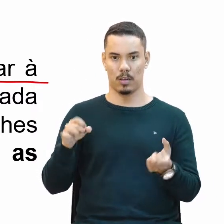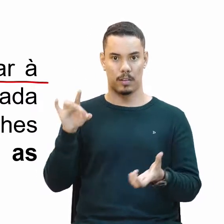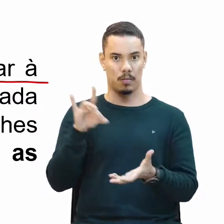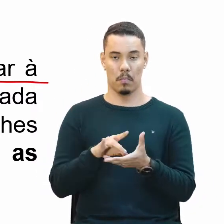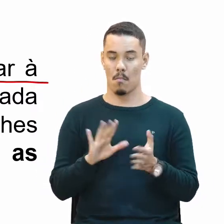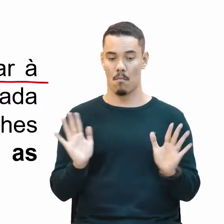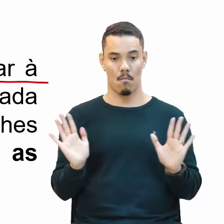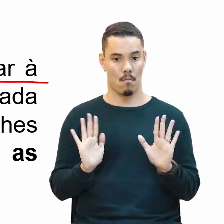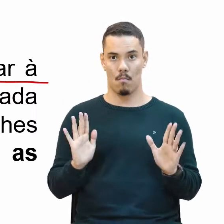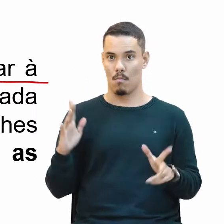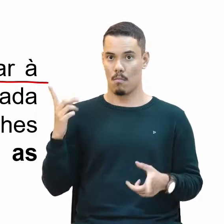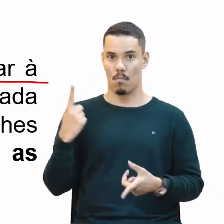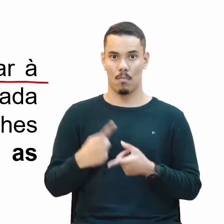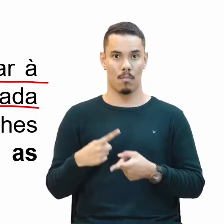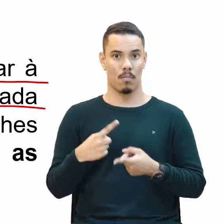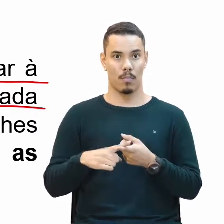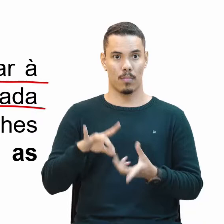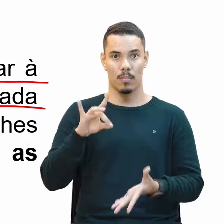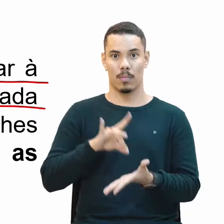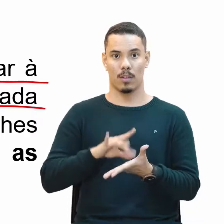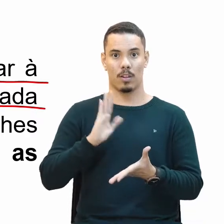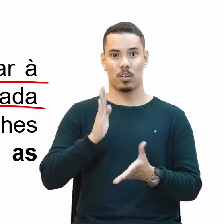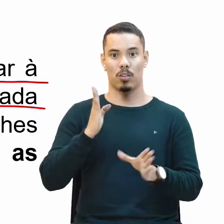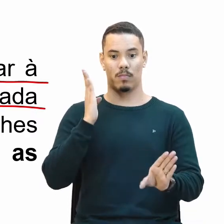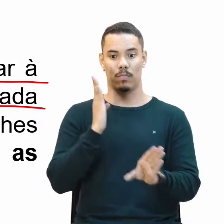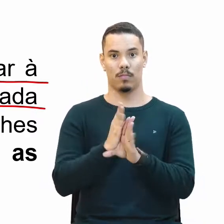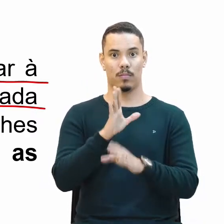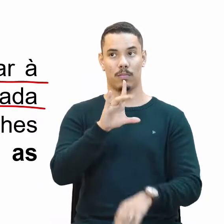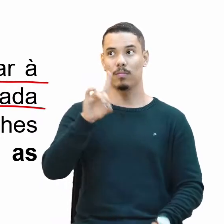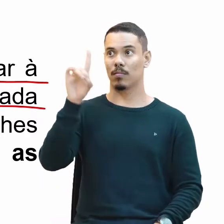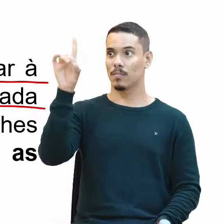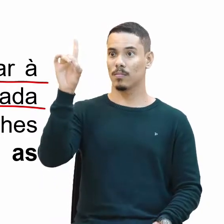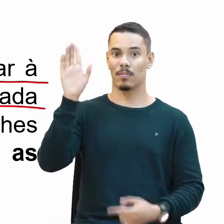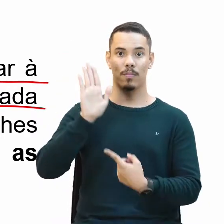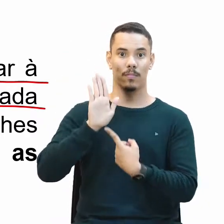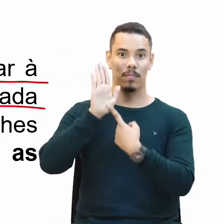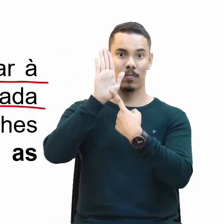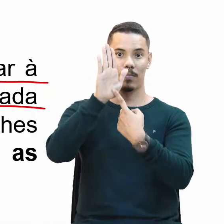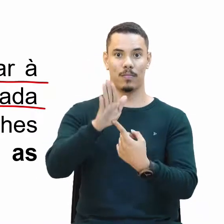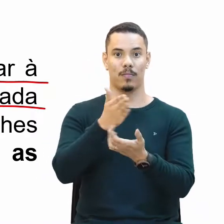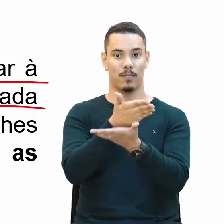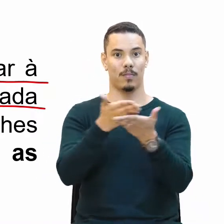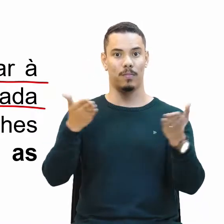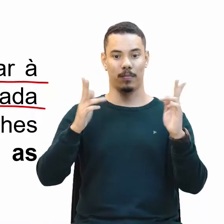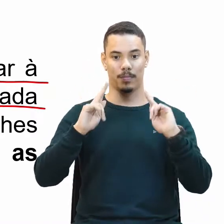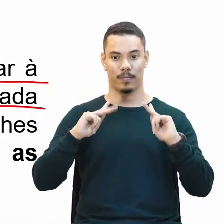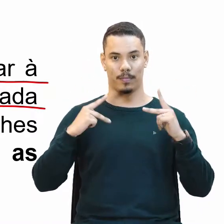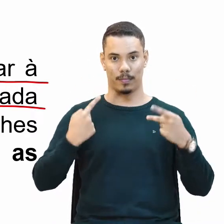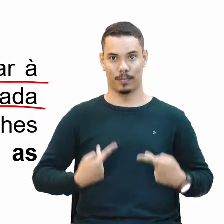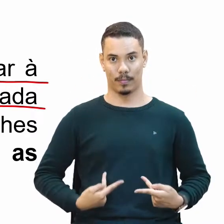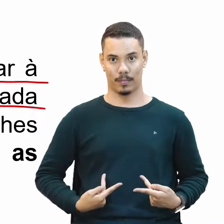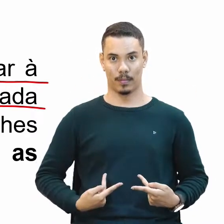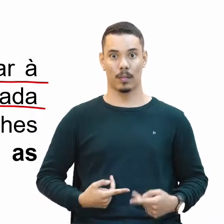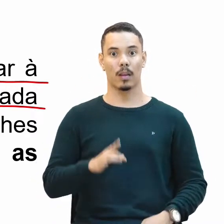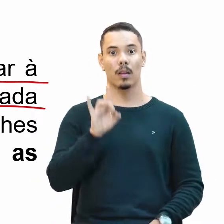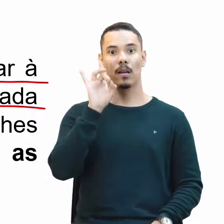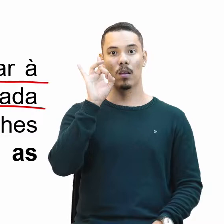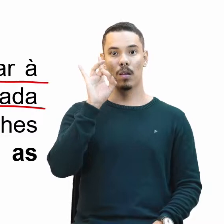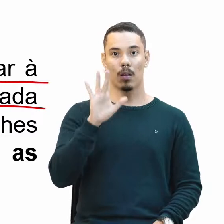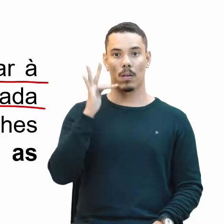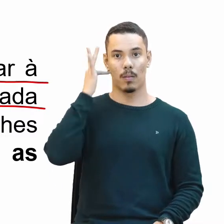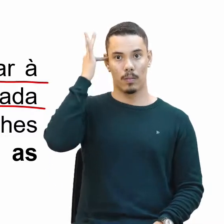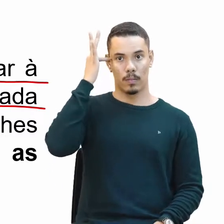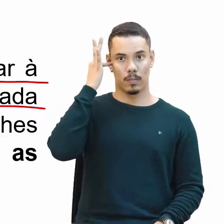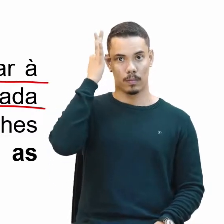essa verdade ela já tinha sido revelada por Deus aos seres humanos. Restava aos filósofos